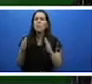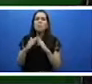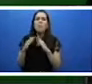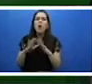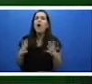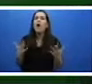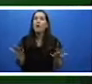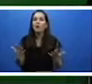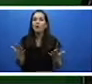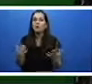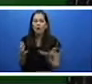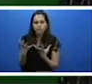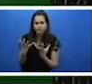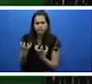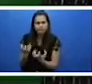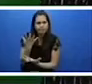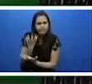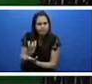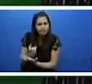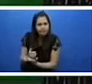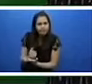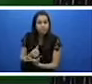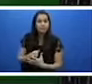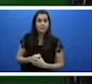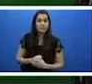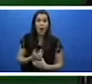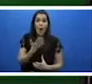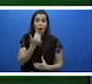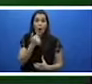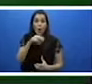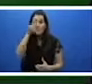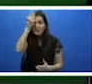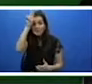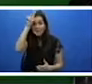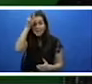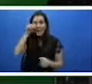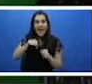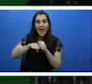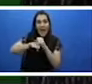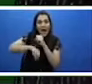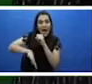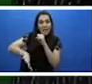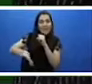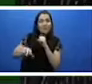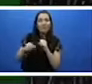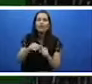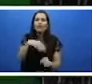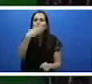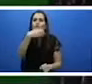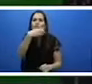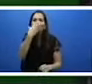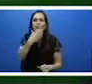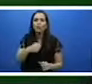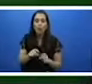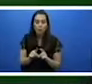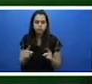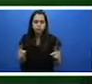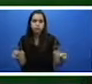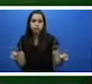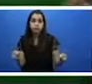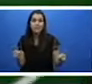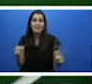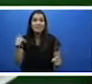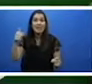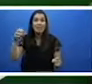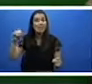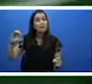áridos. Alimento? Insetos, raízes e frutos. Comprimento? 70